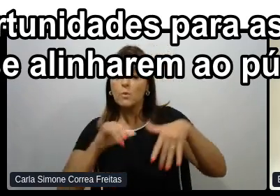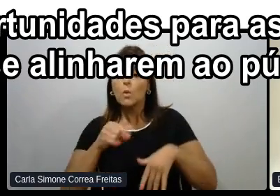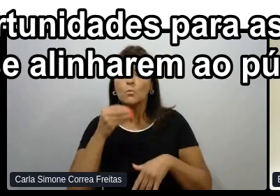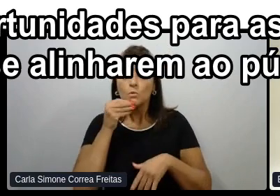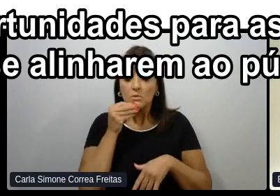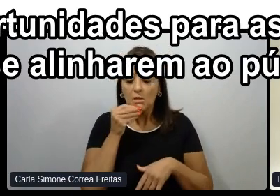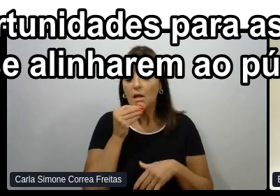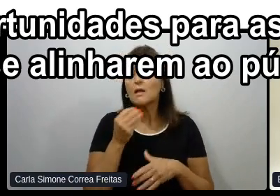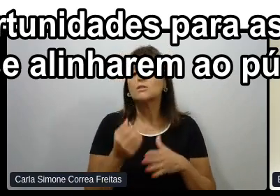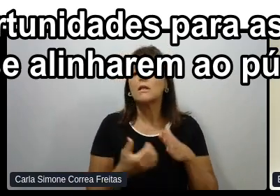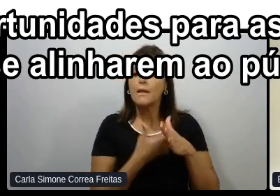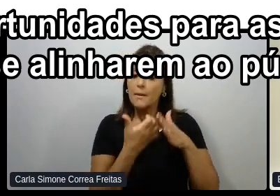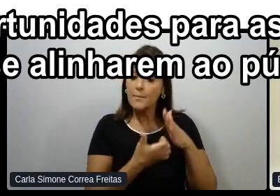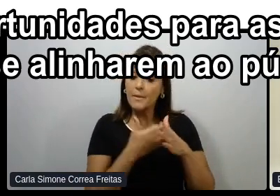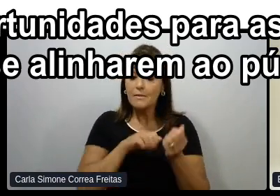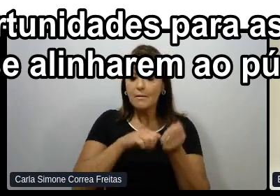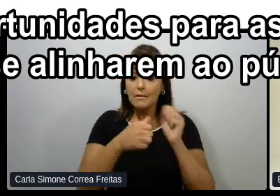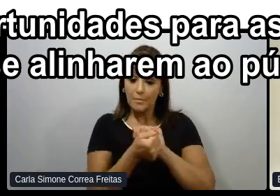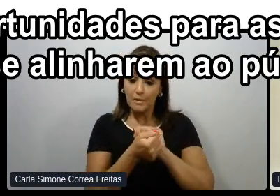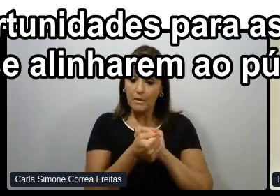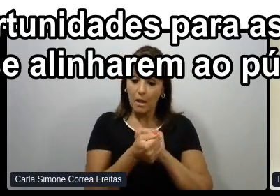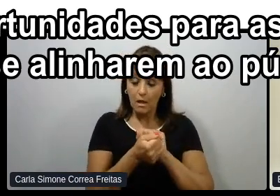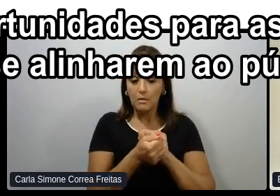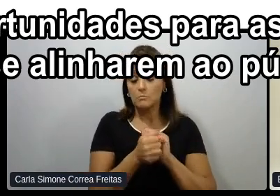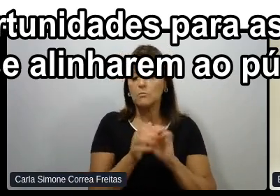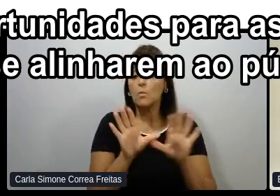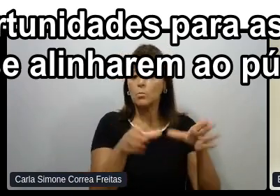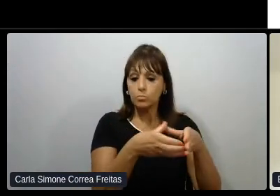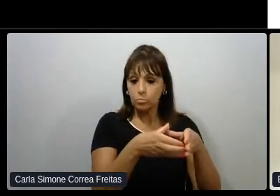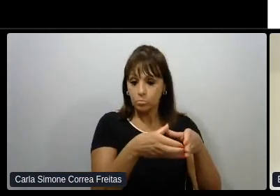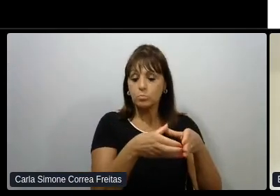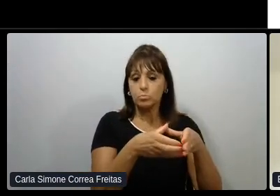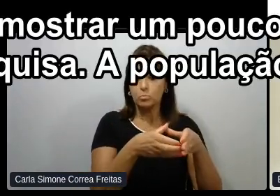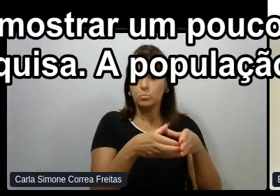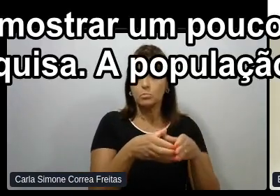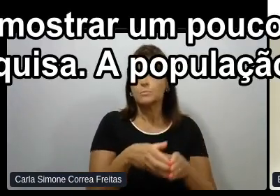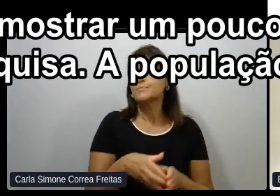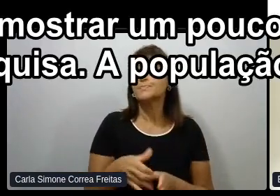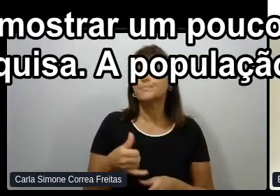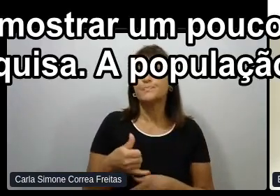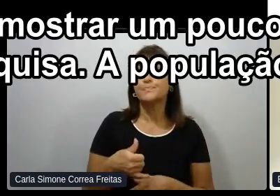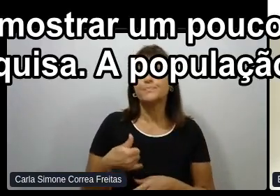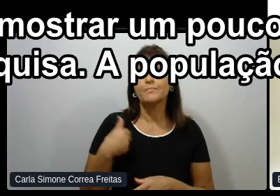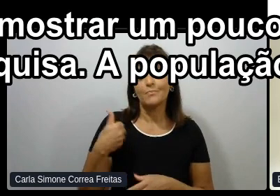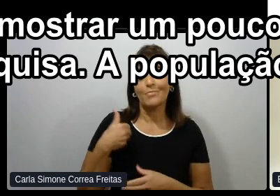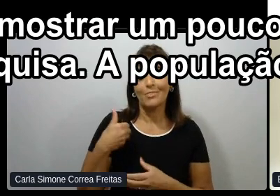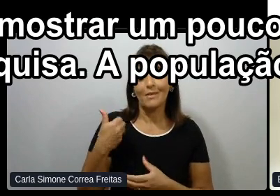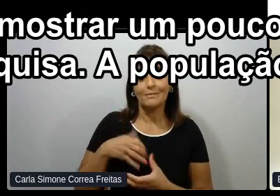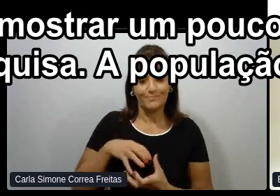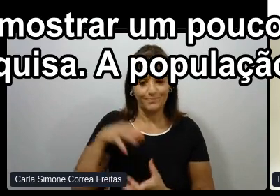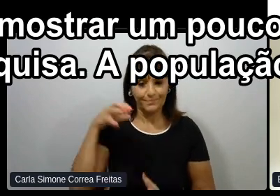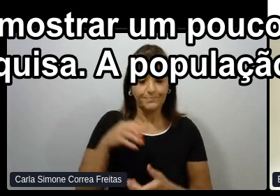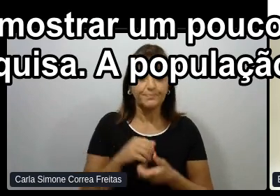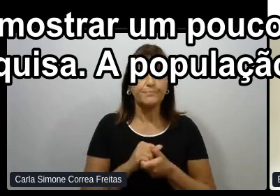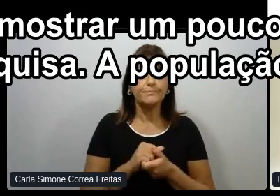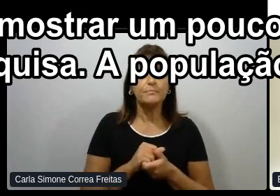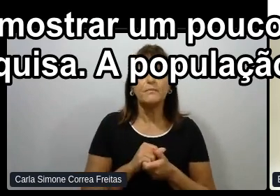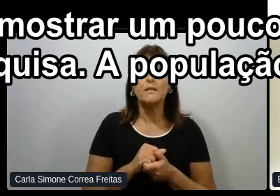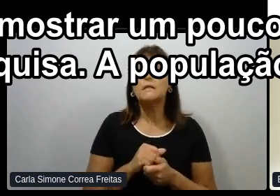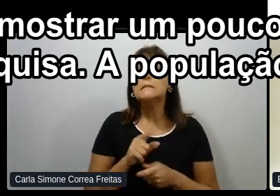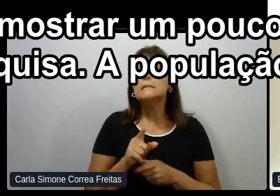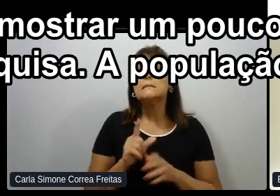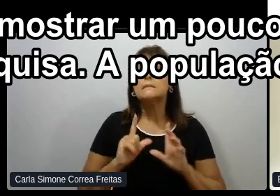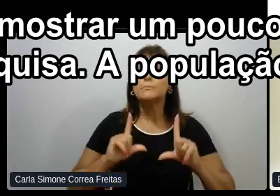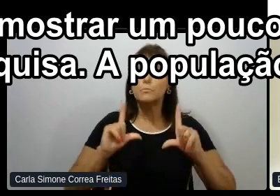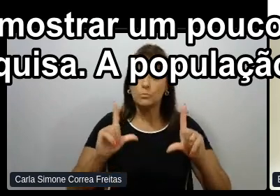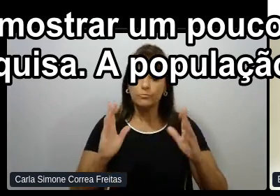aqui na França que isso demorou mais de um século, enquanto países como a China, a Tailândia e também o Brasil vai